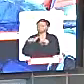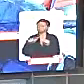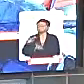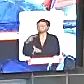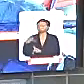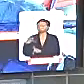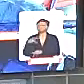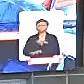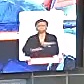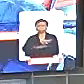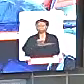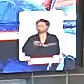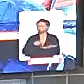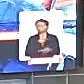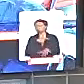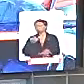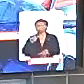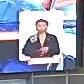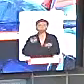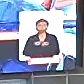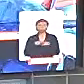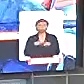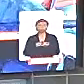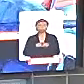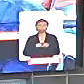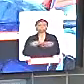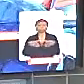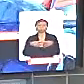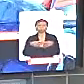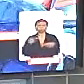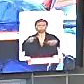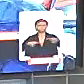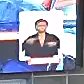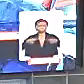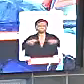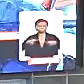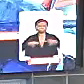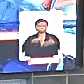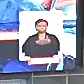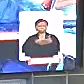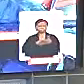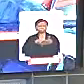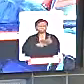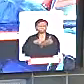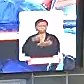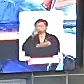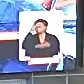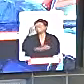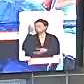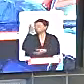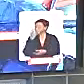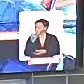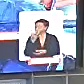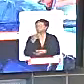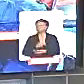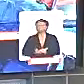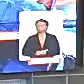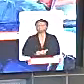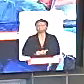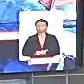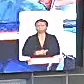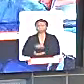trabalho de vários outros eh militantes da política militantes sérios na sua pessoa Pedrão quero te